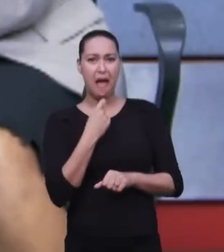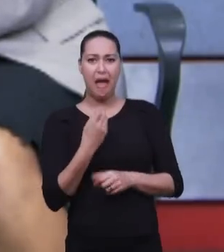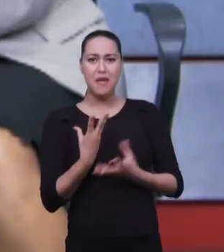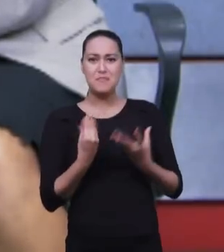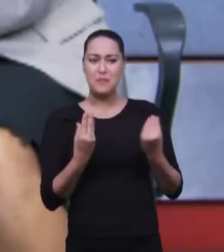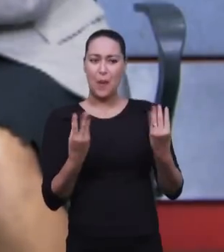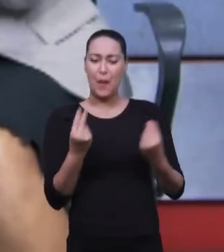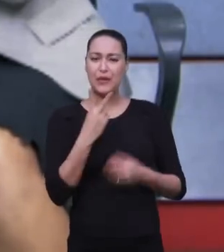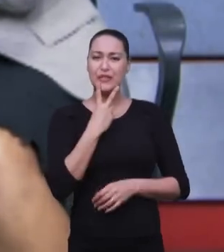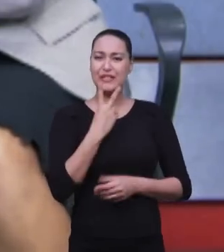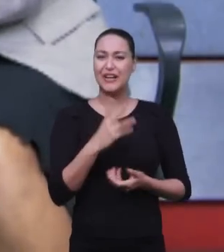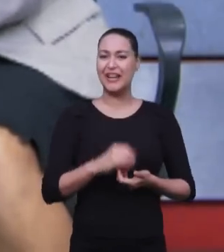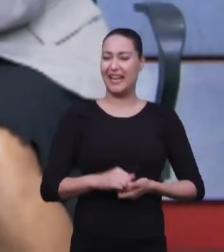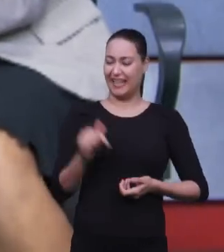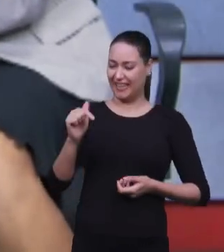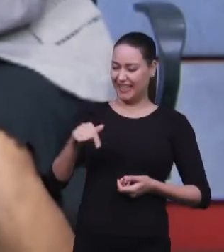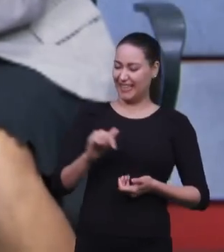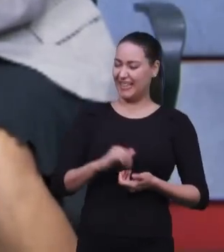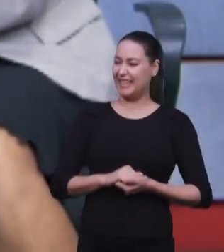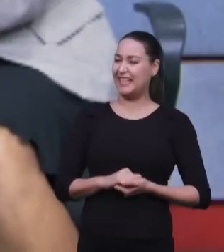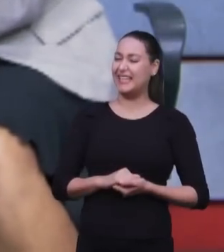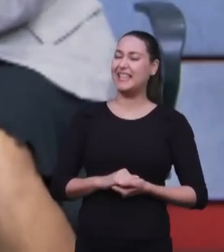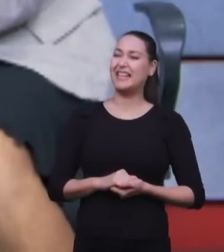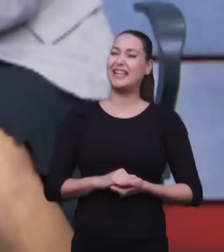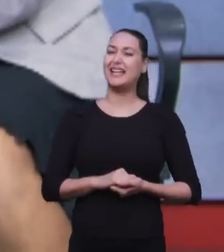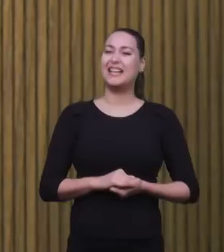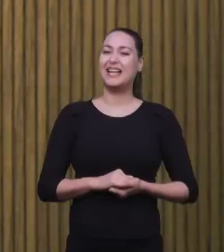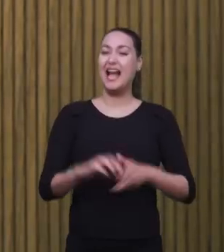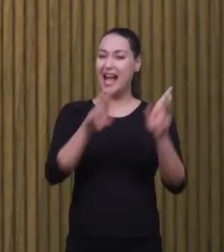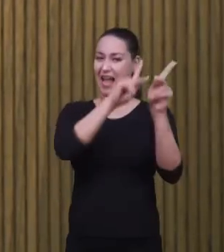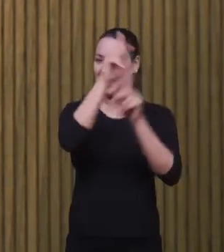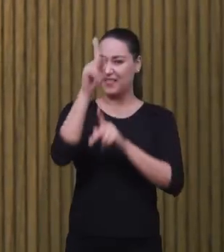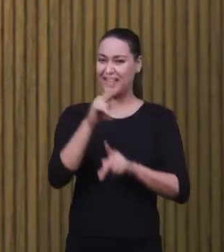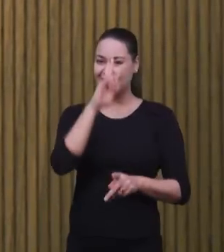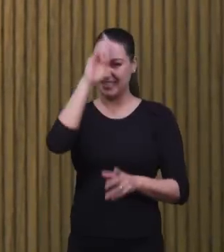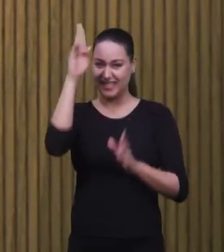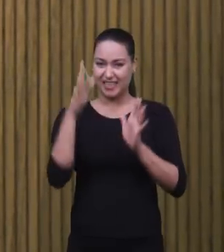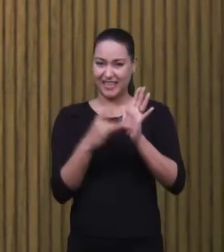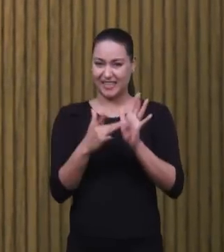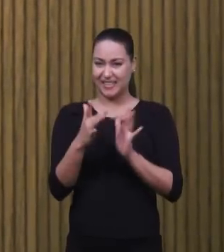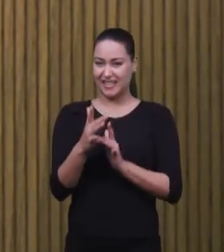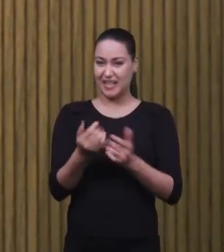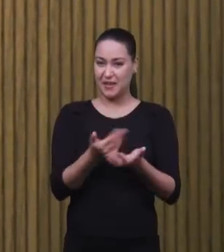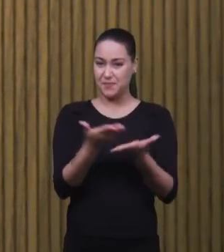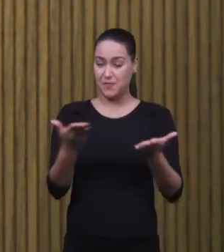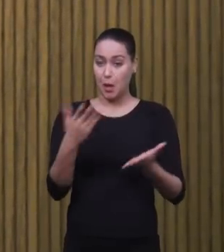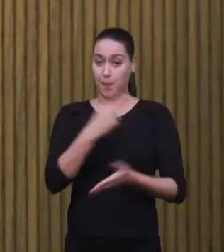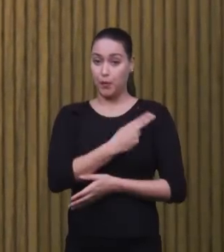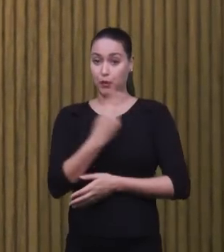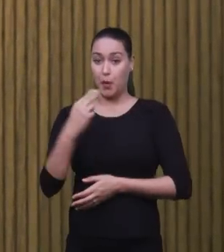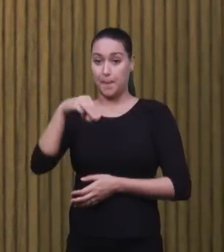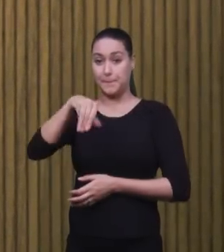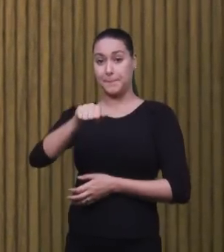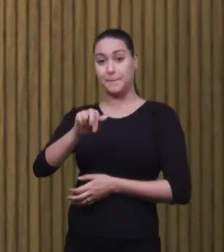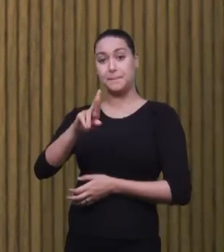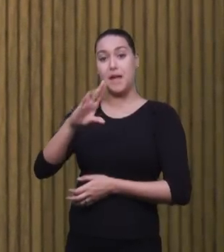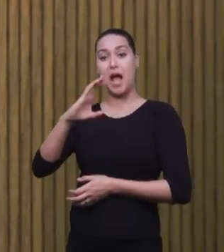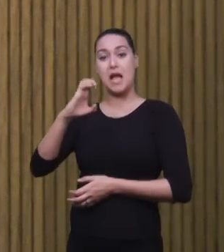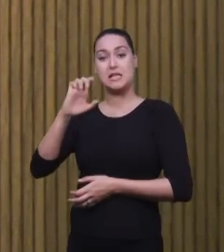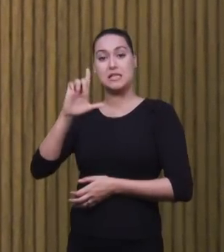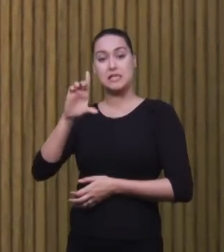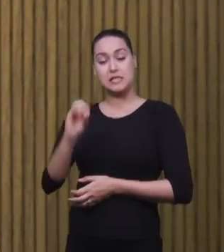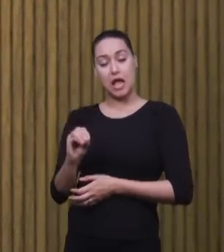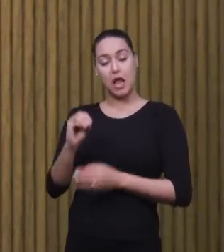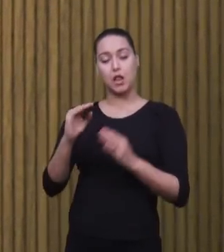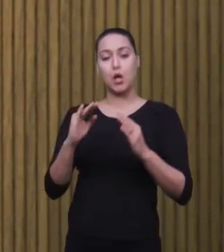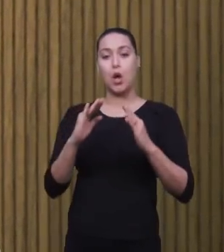mal? Lá. Não, né? Vamos continuar. Pode falar. A paz do Senhor a todos. Meu nome é Marcelo Dória. Sou da Igreja da Enseada